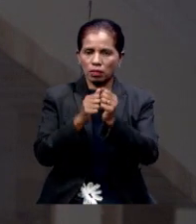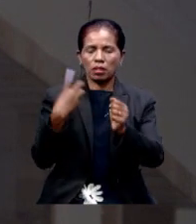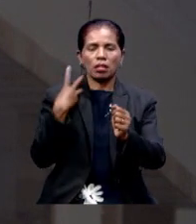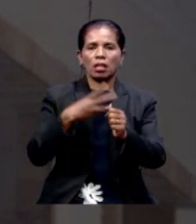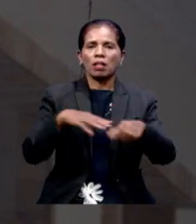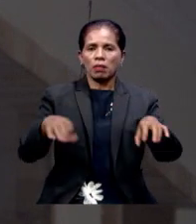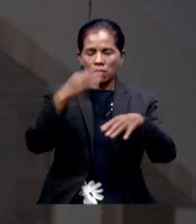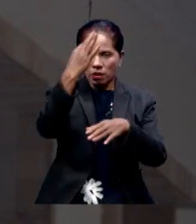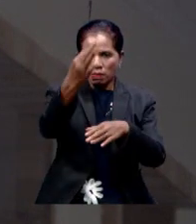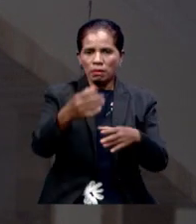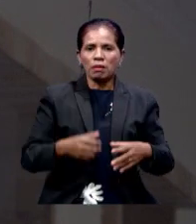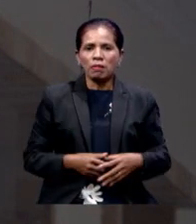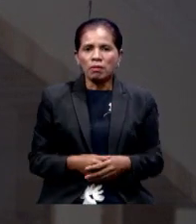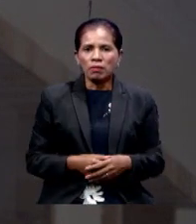Baoin,